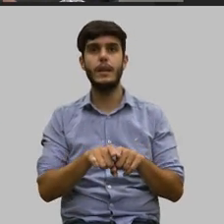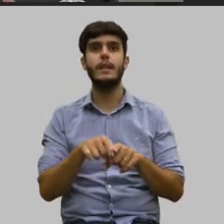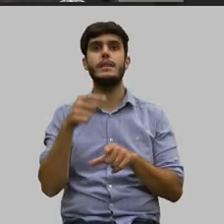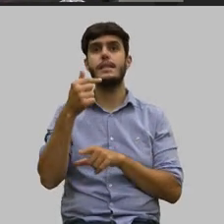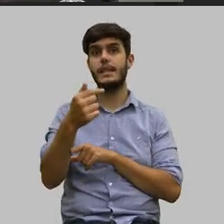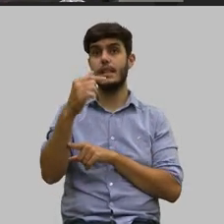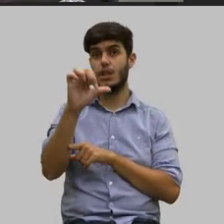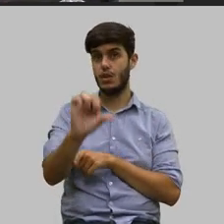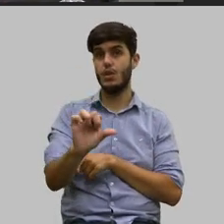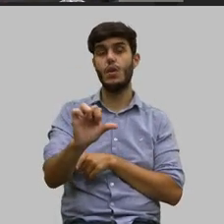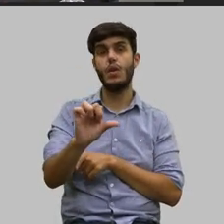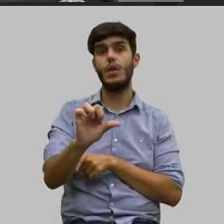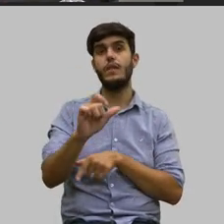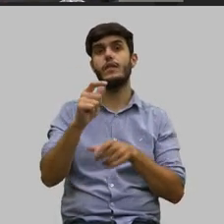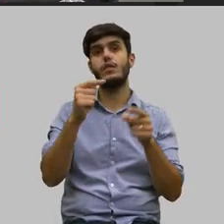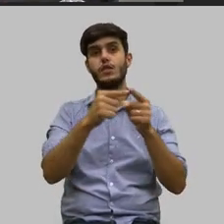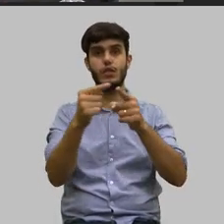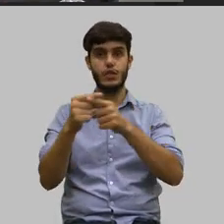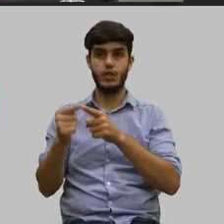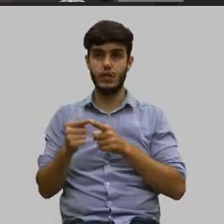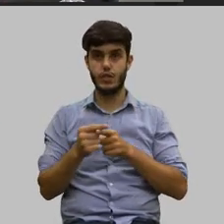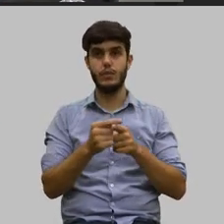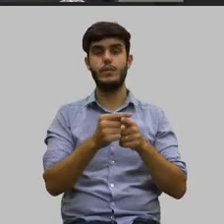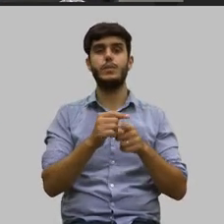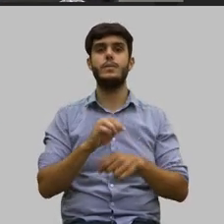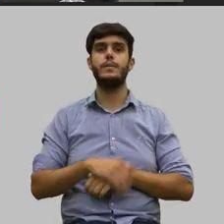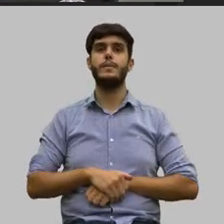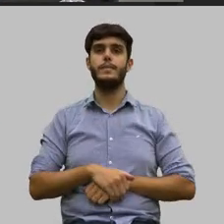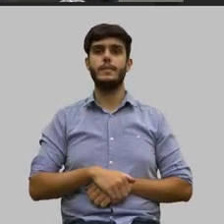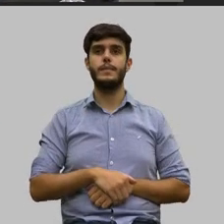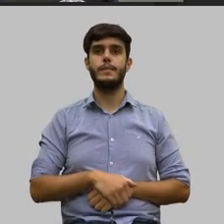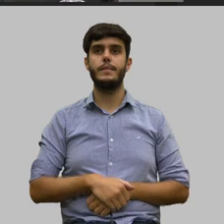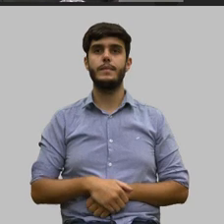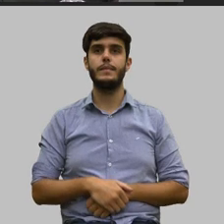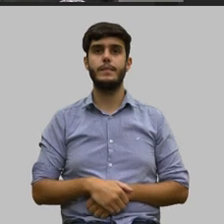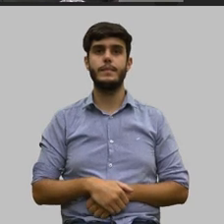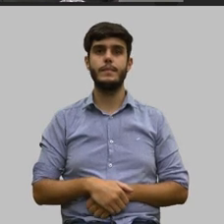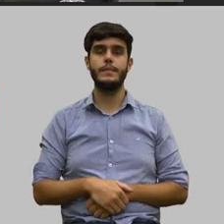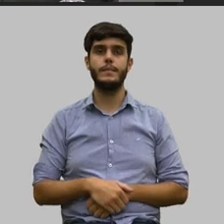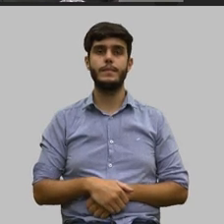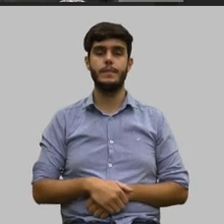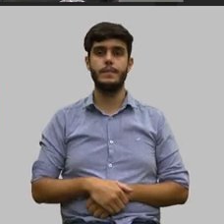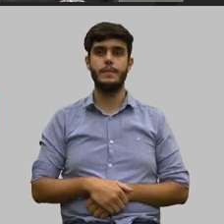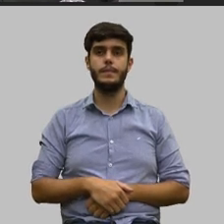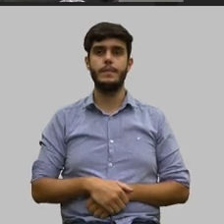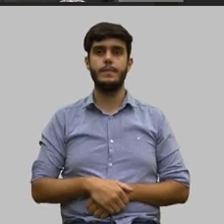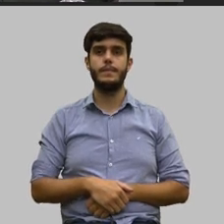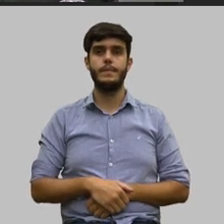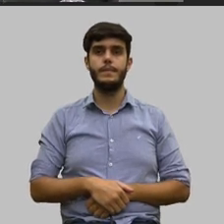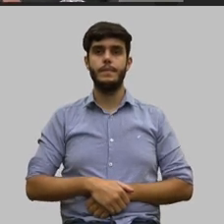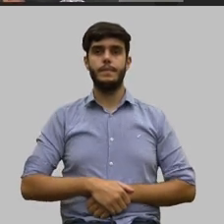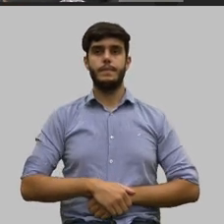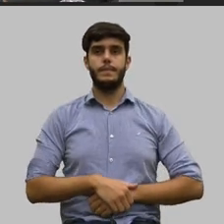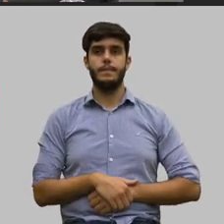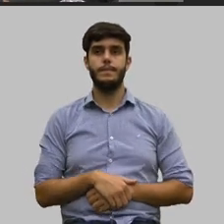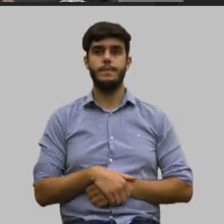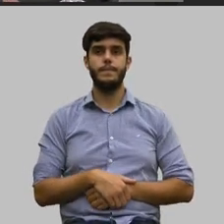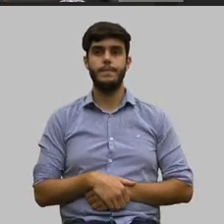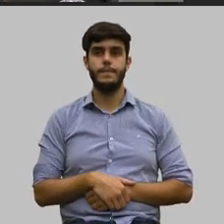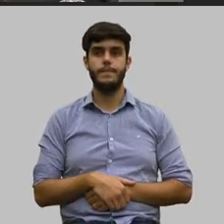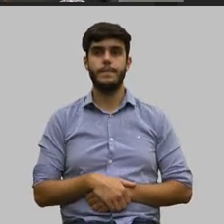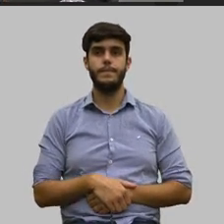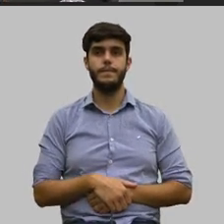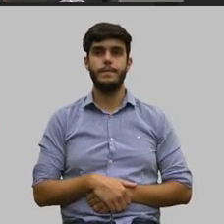evasões na instituição e por quadro e nós temos por quadro nós temos oficiais eh